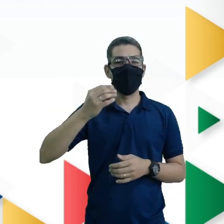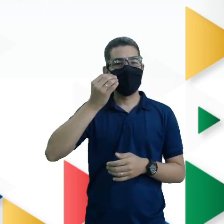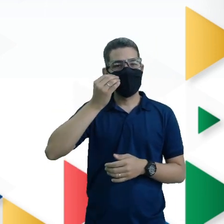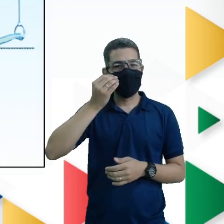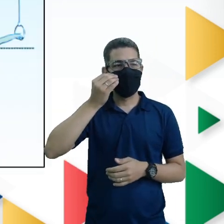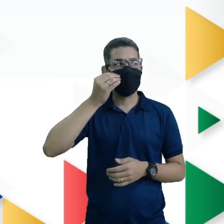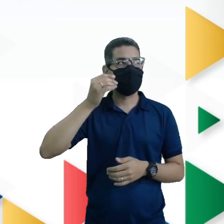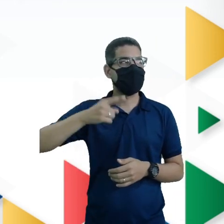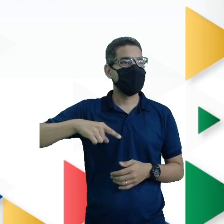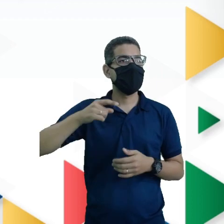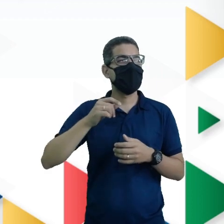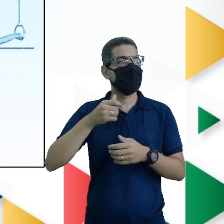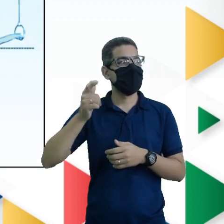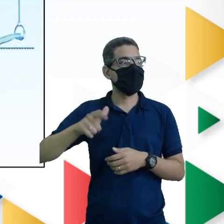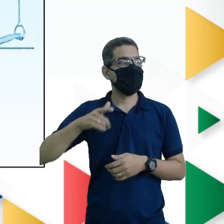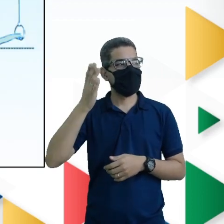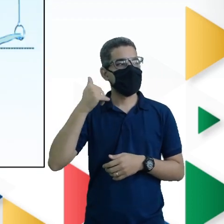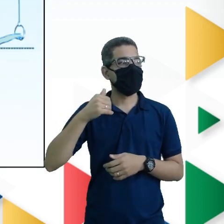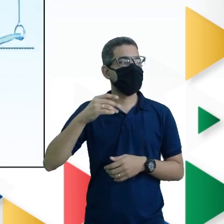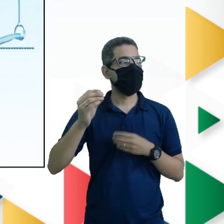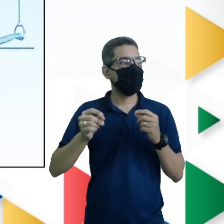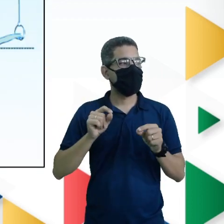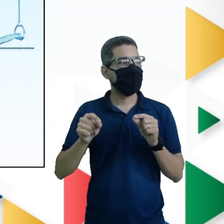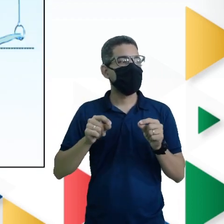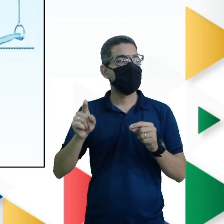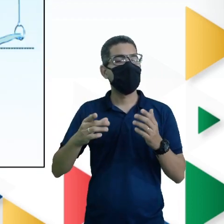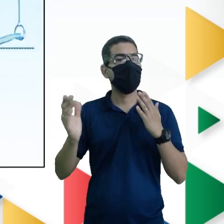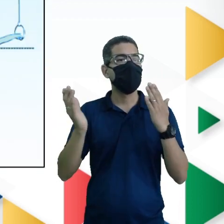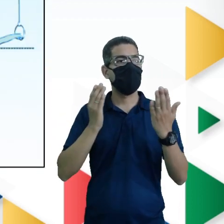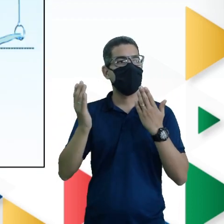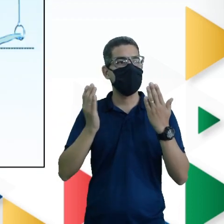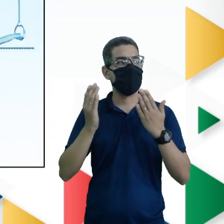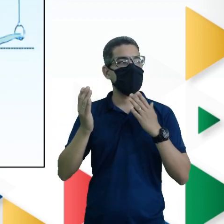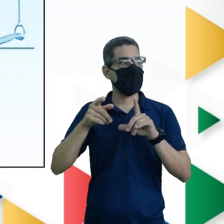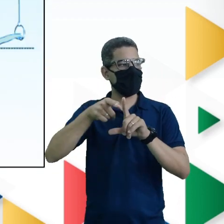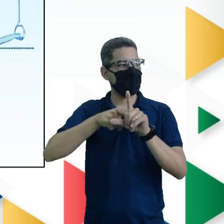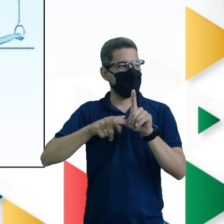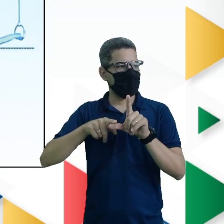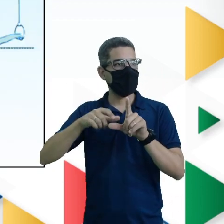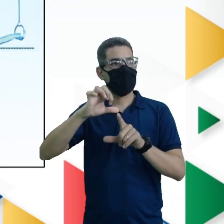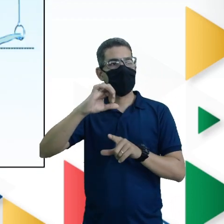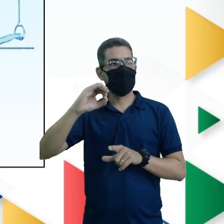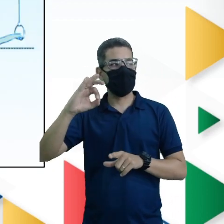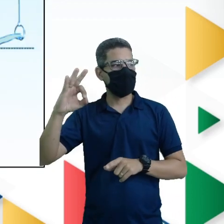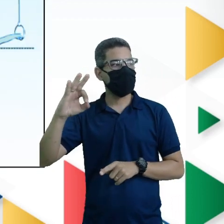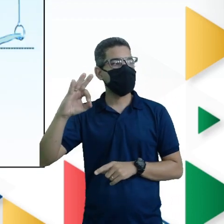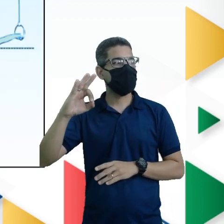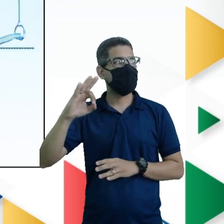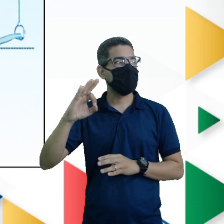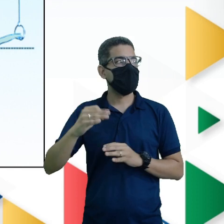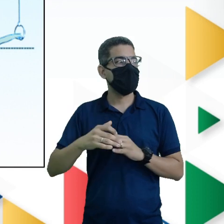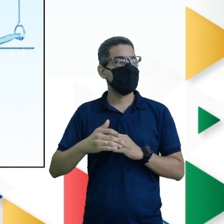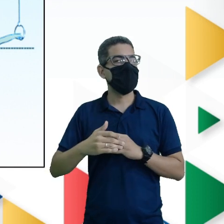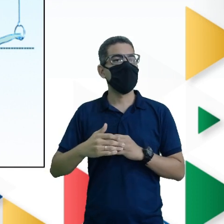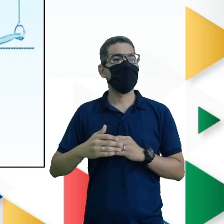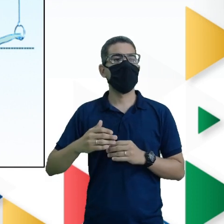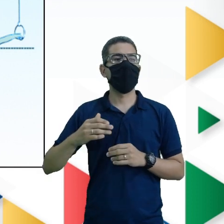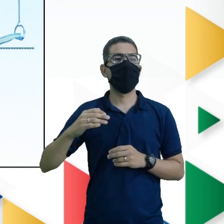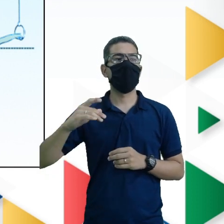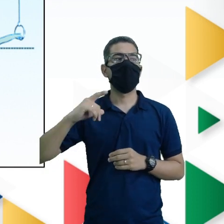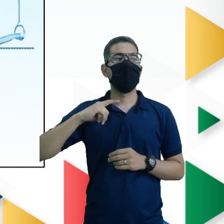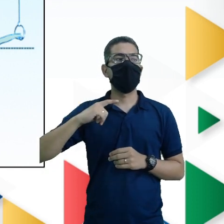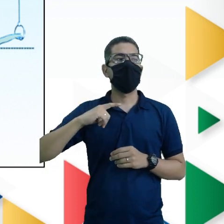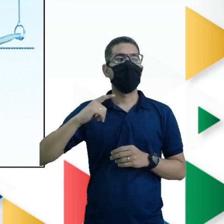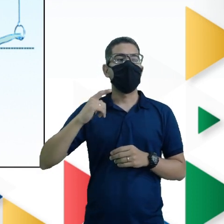claro, a gente faz um comparativo aqui, ó. Se o ângulo de 90 graus abaixo, né, bem abaixo da axila do braço, aí,